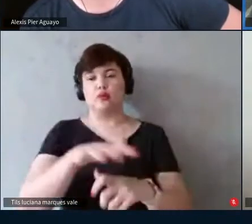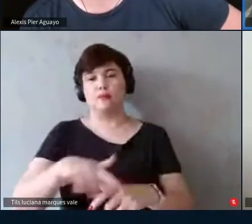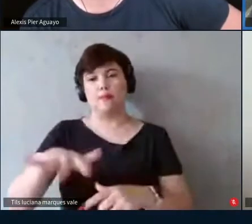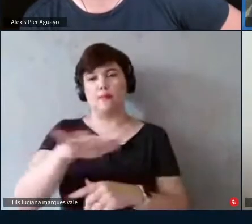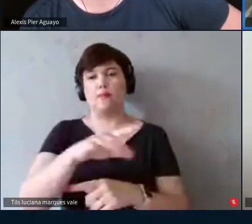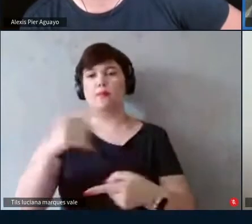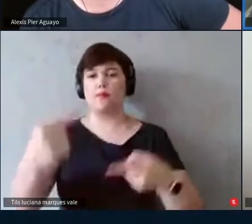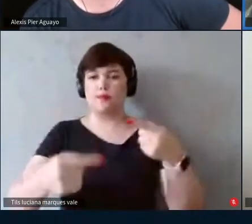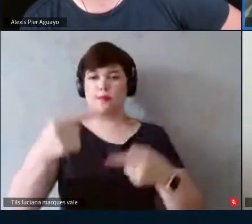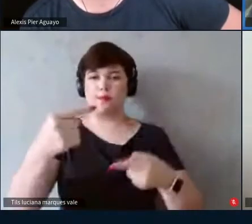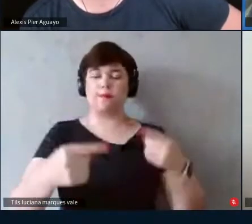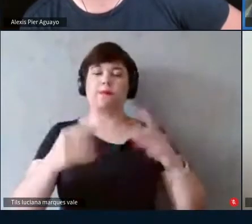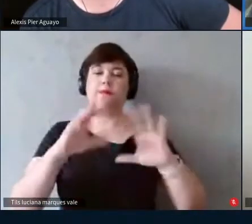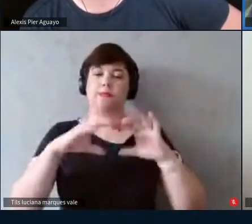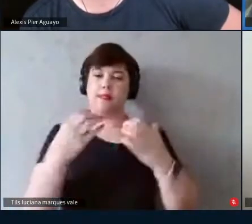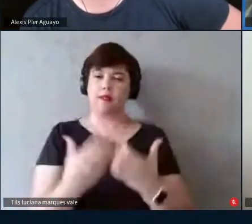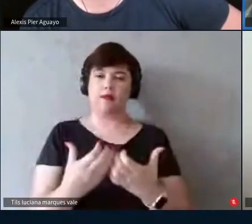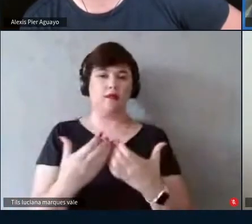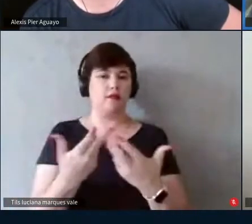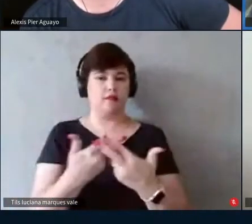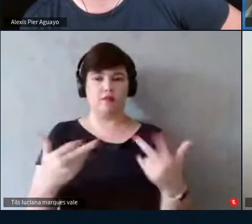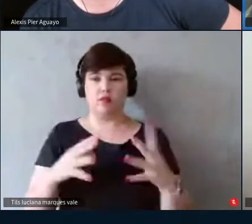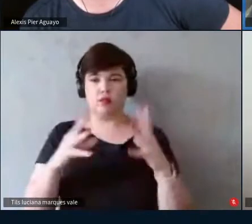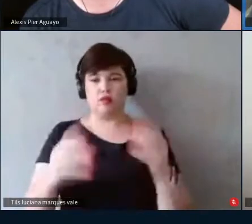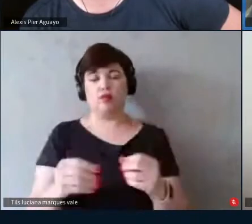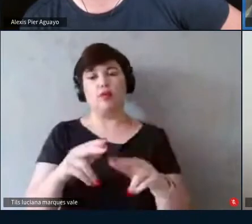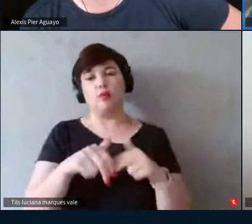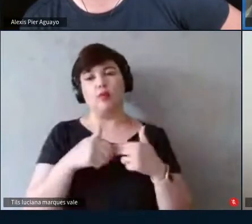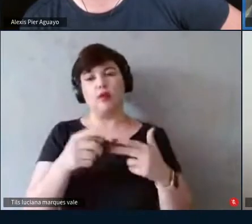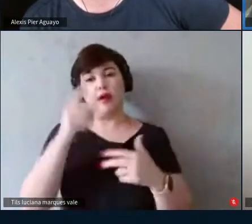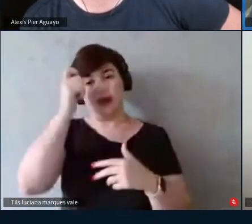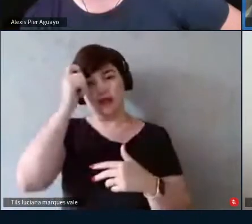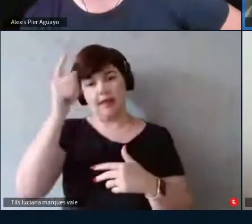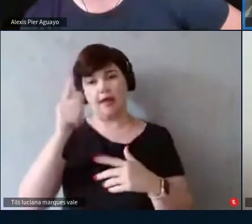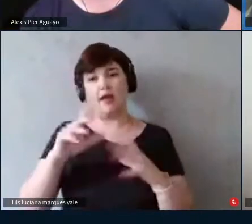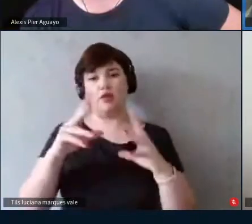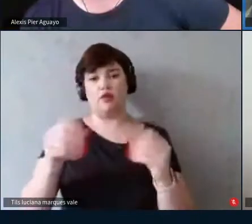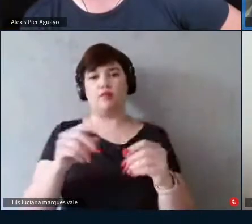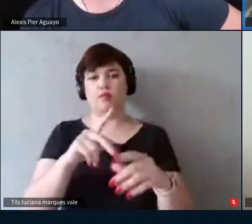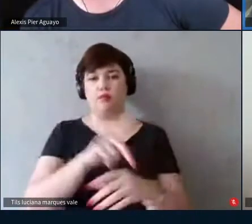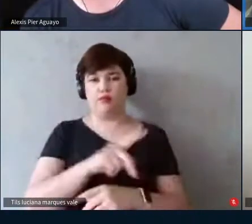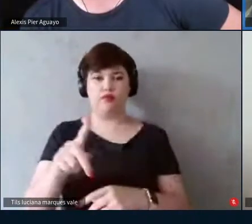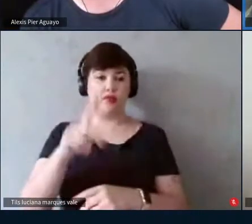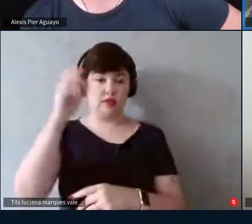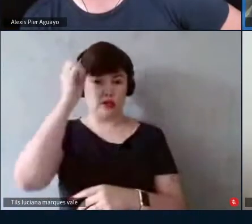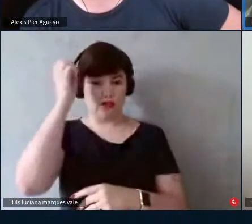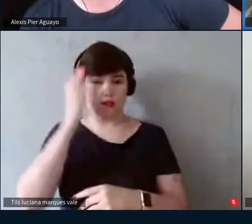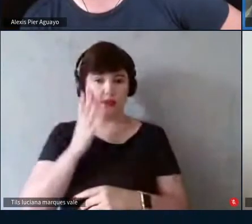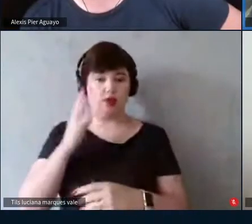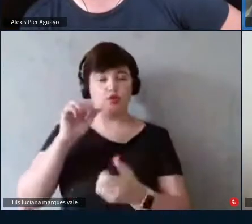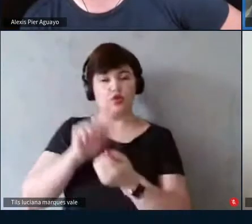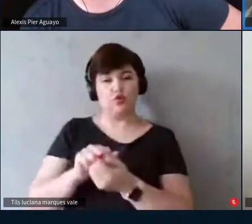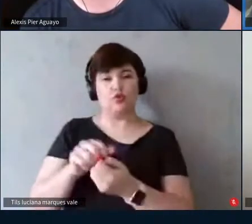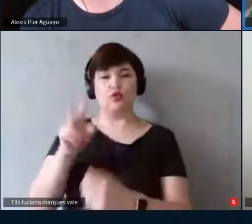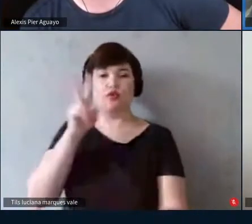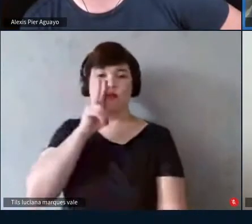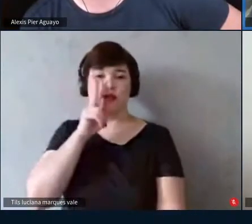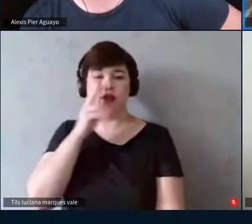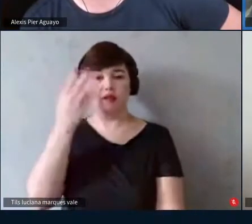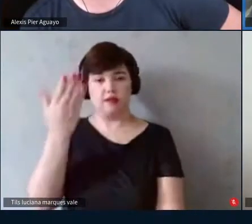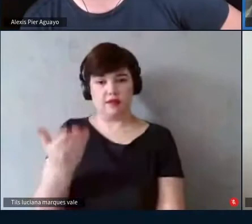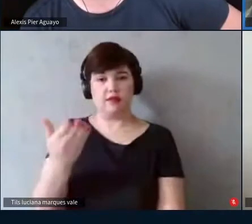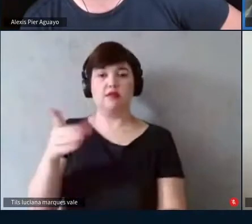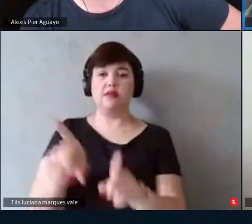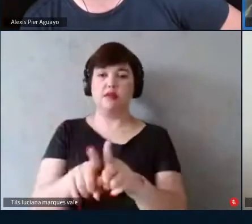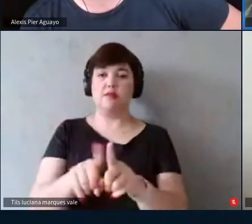discussão, um congresso. Fica aí a ideia, né, da professora Sabine, com o professor Vinícius, e por que não dizer com